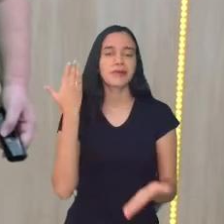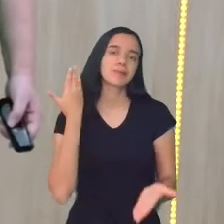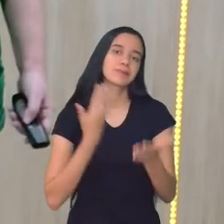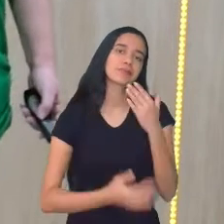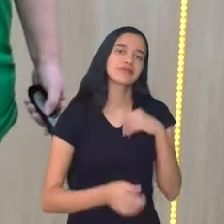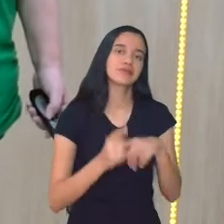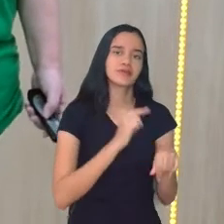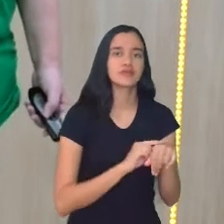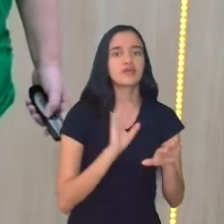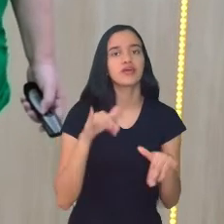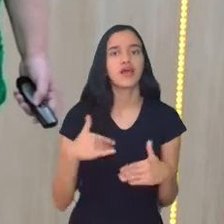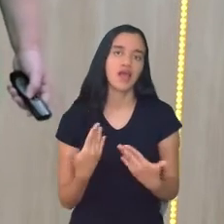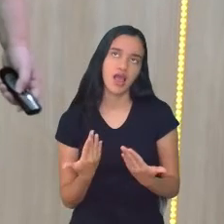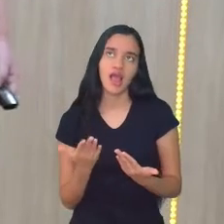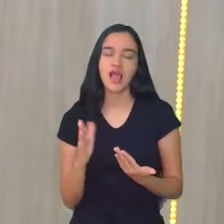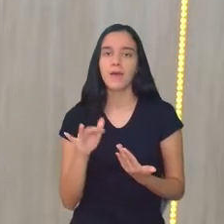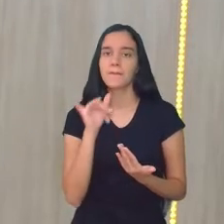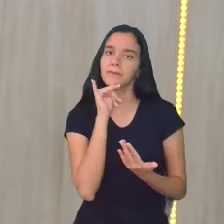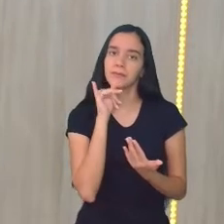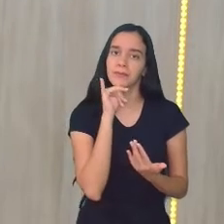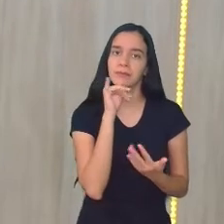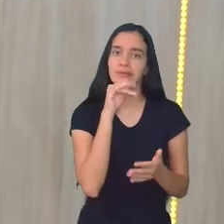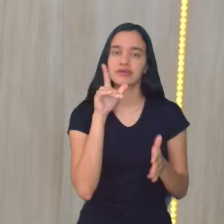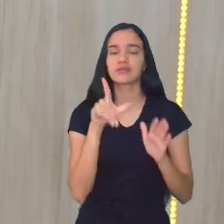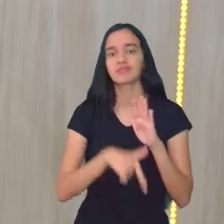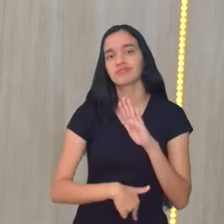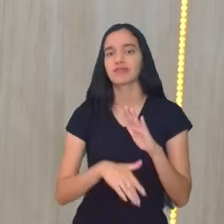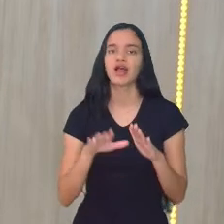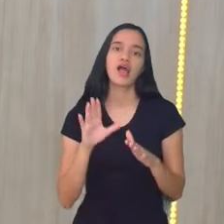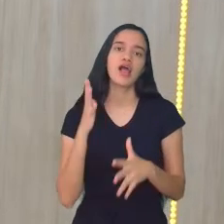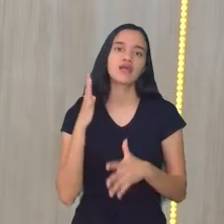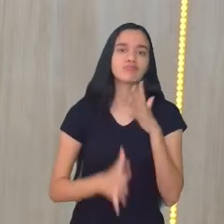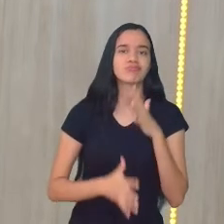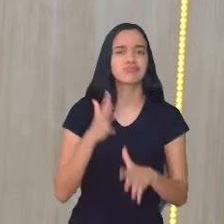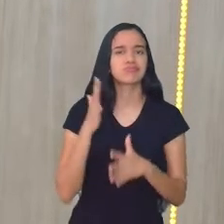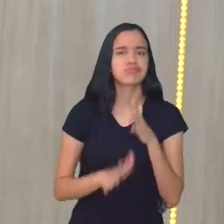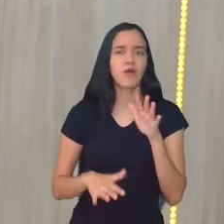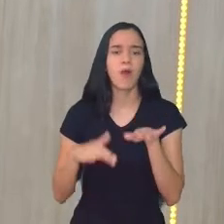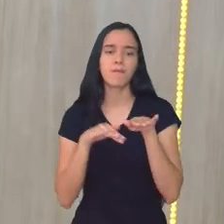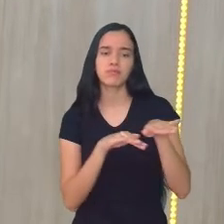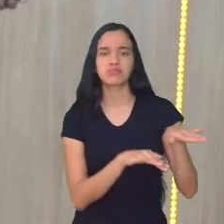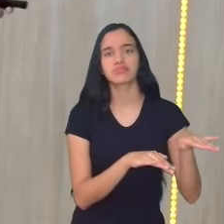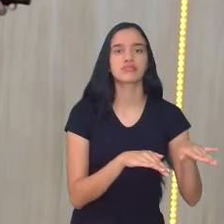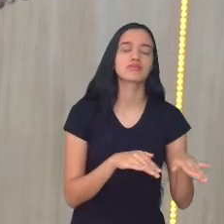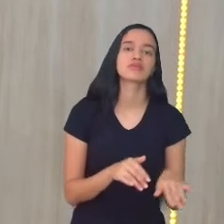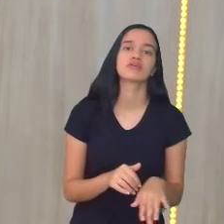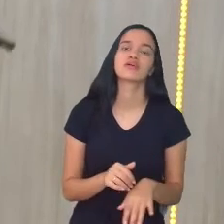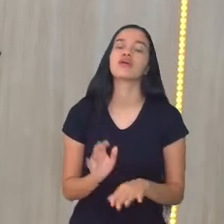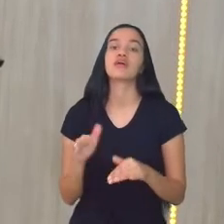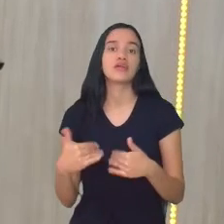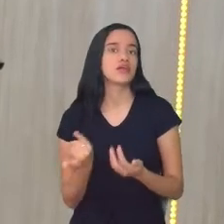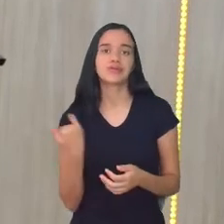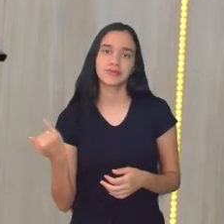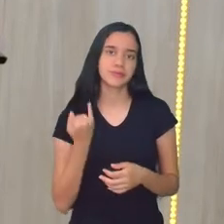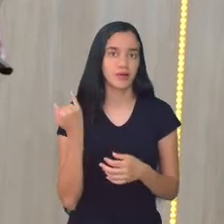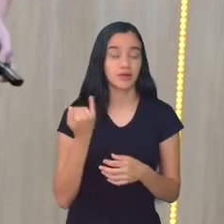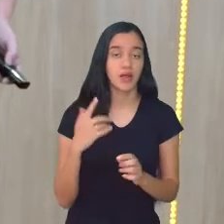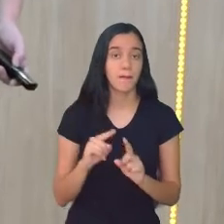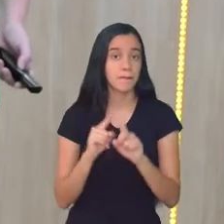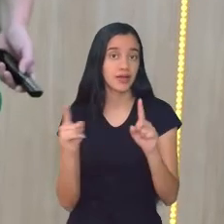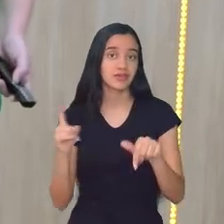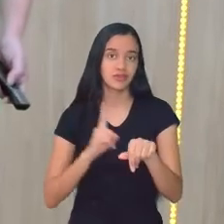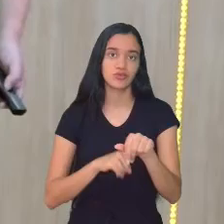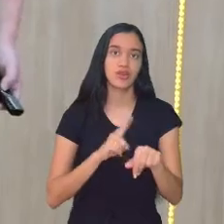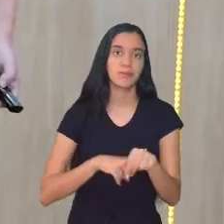tempo. Às vezes porque se atrapalhou e às vezes por conta de trânsito ou de qualquer outra coisa. Não importa. Mas o tempo